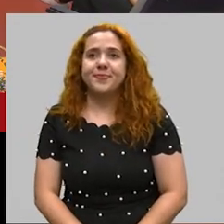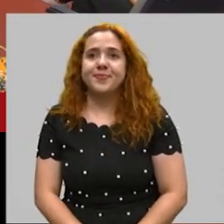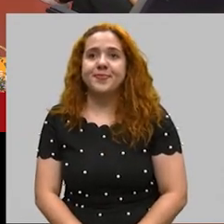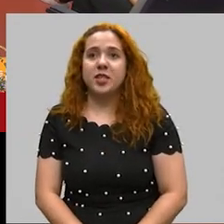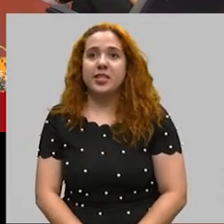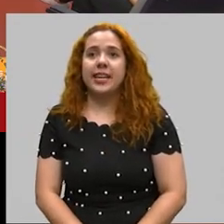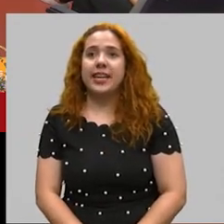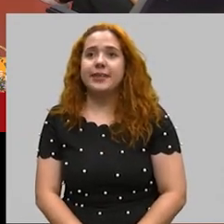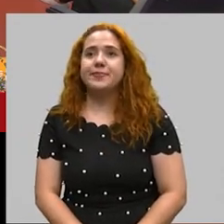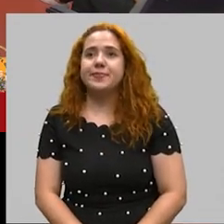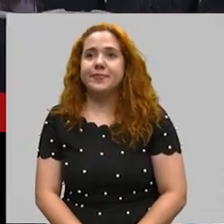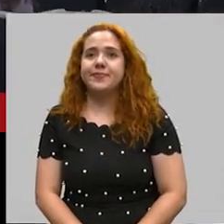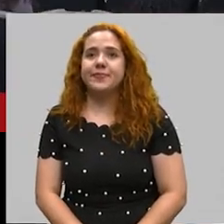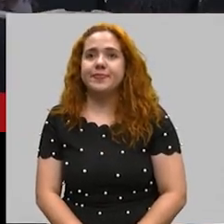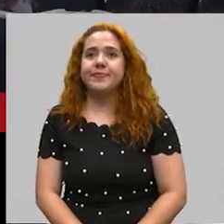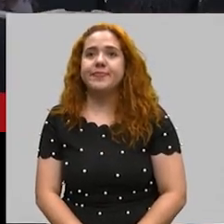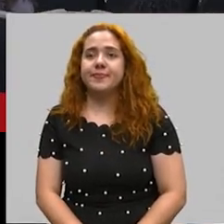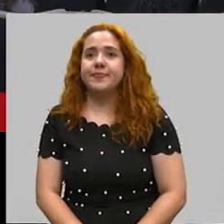noo